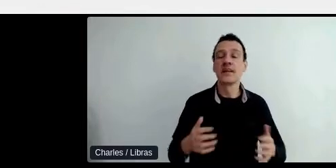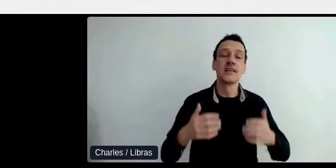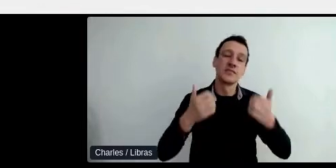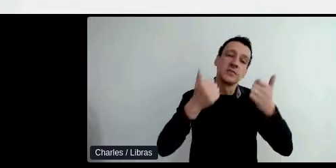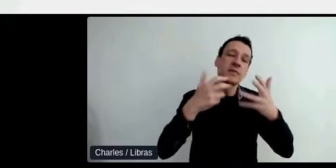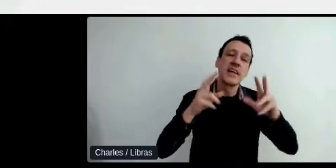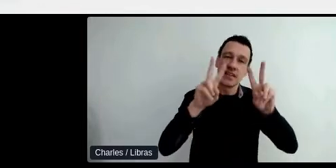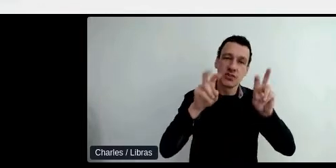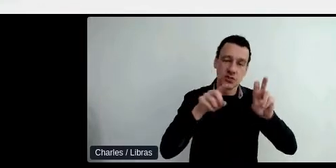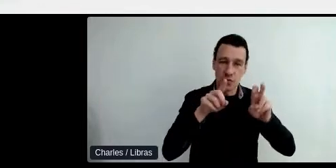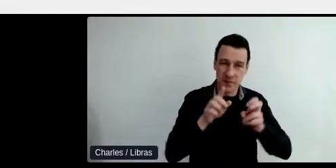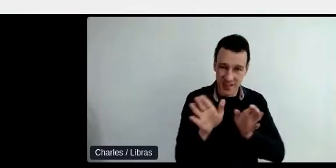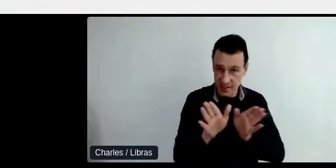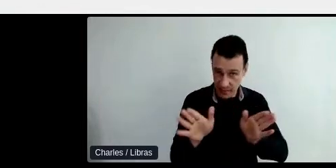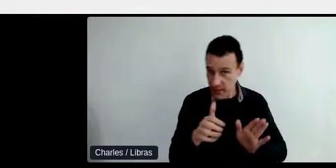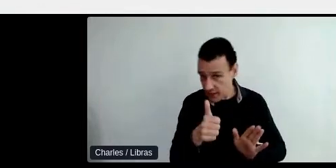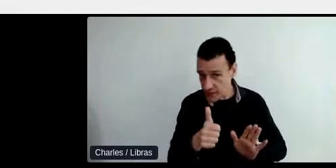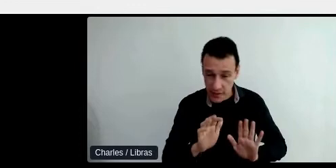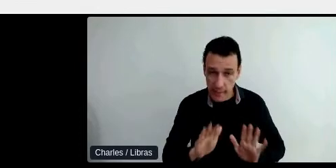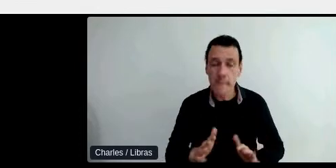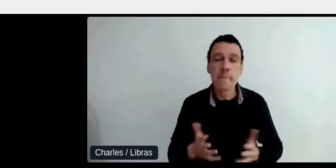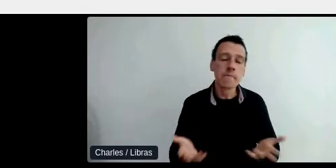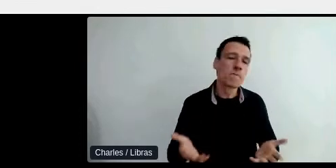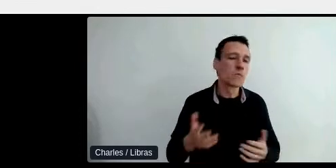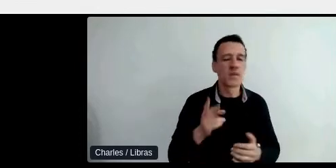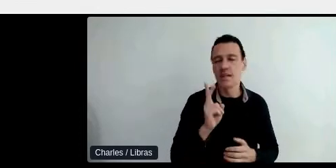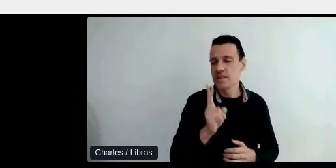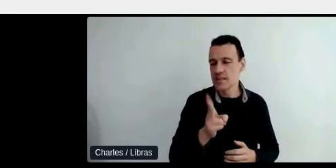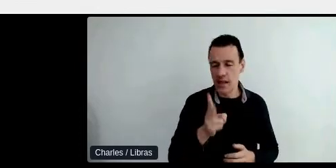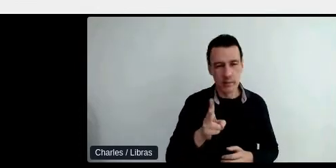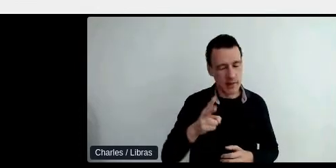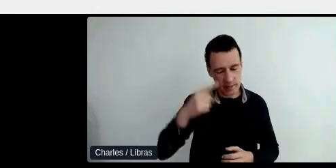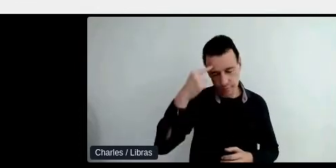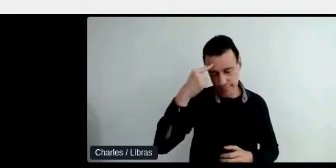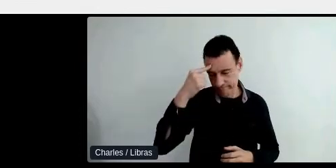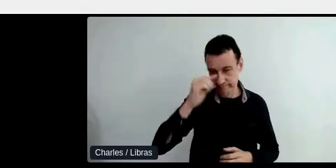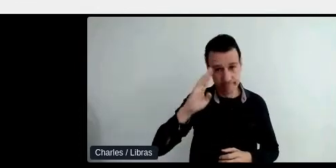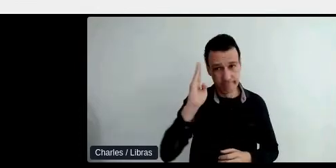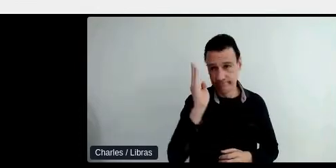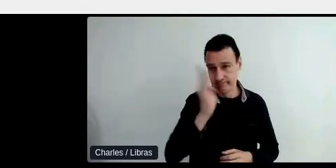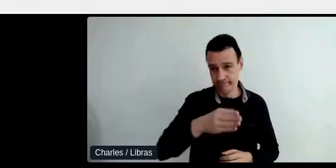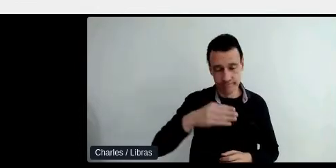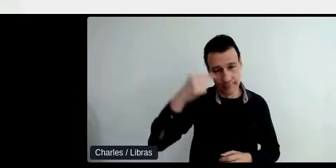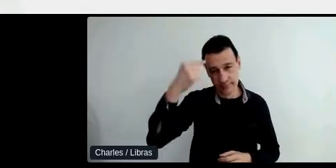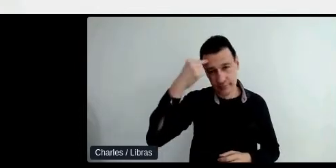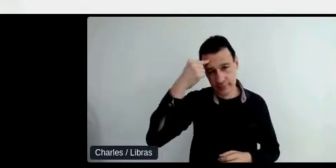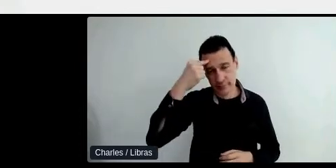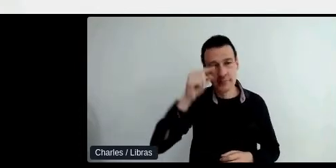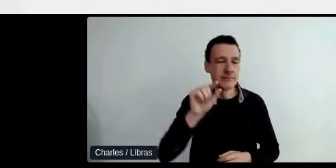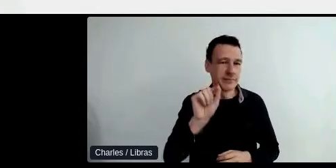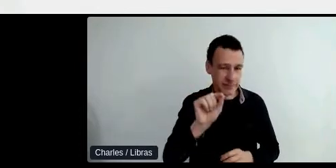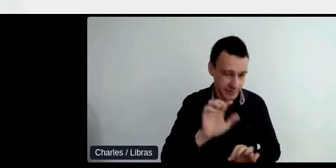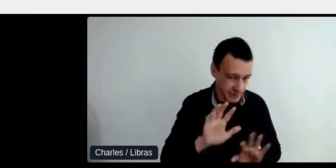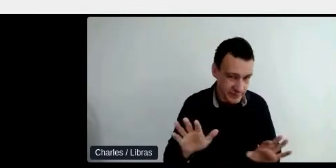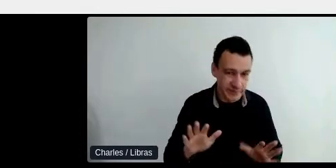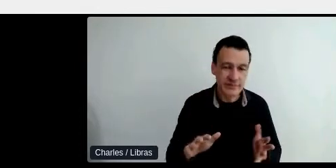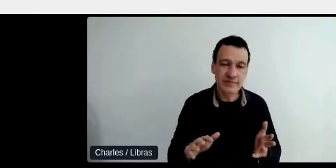da acessibilidade, né, nós pensamos logo num primeiro momento, né,